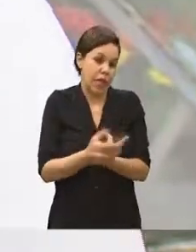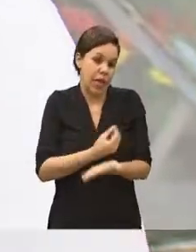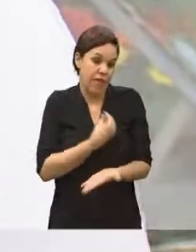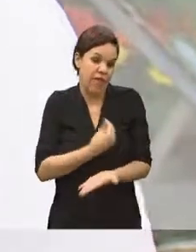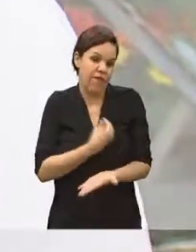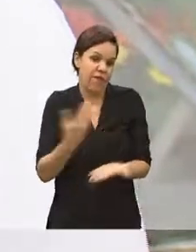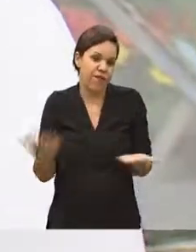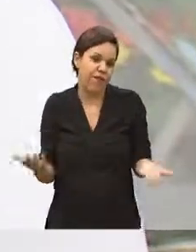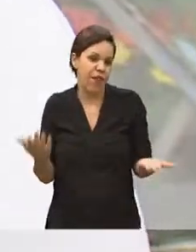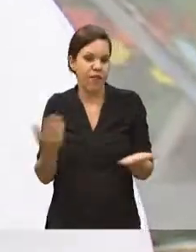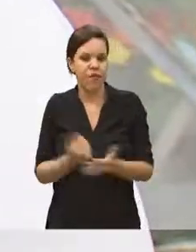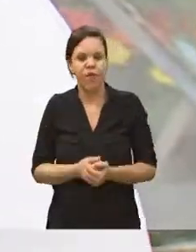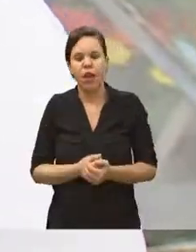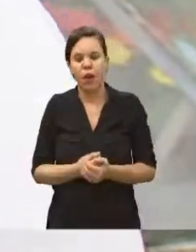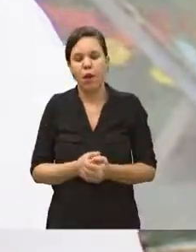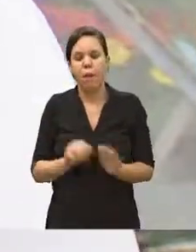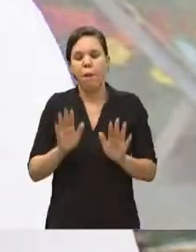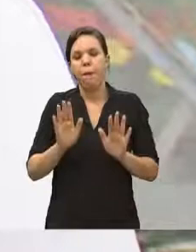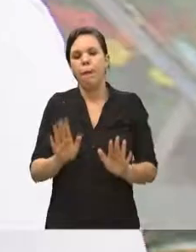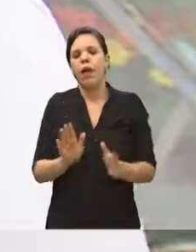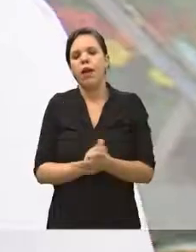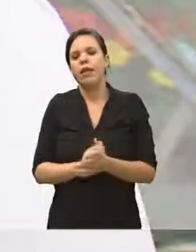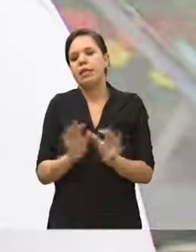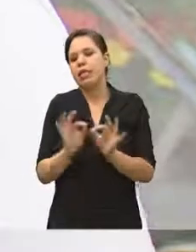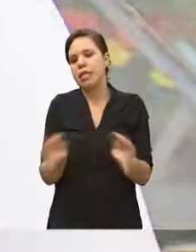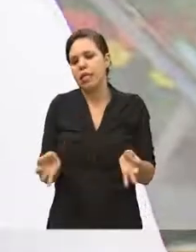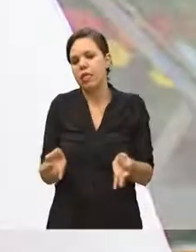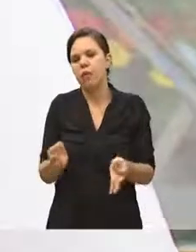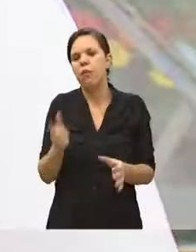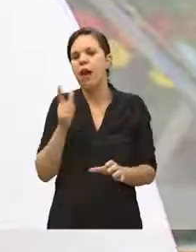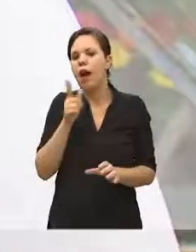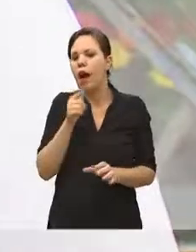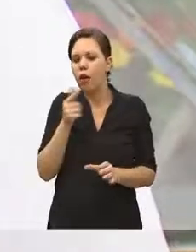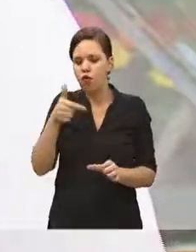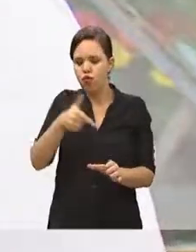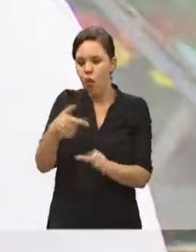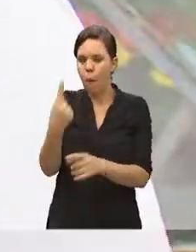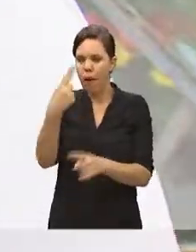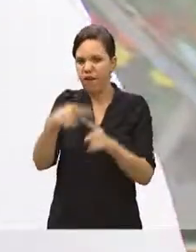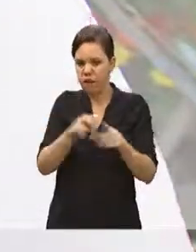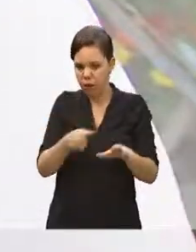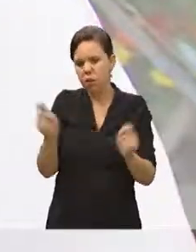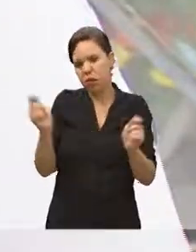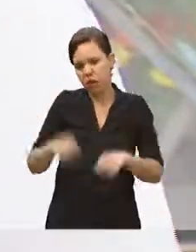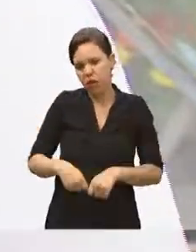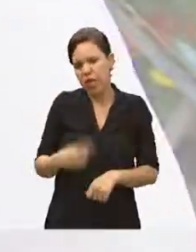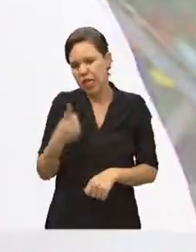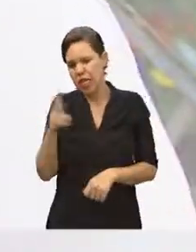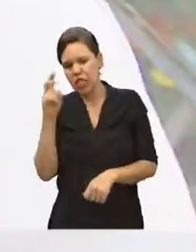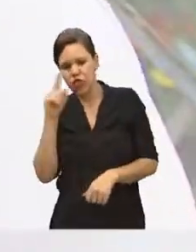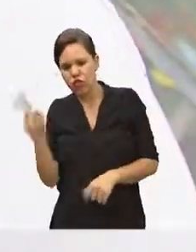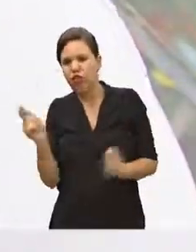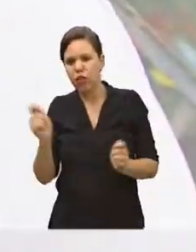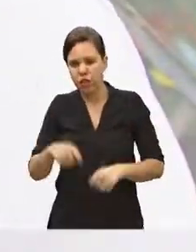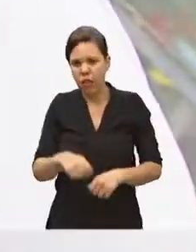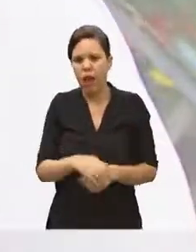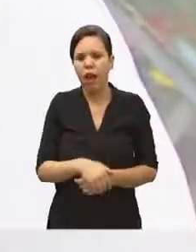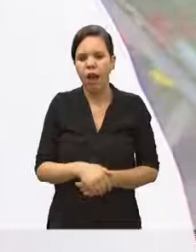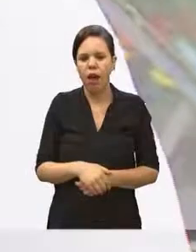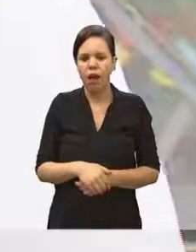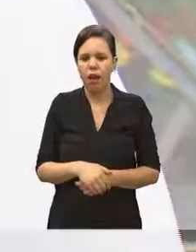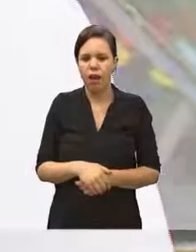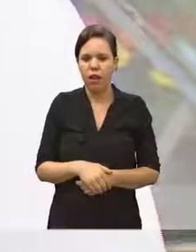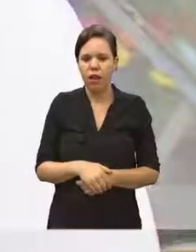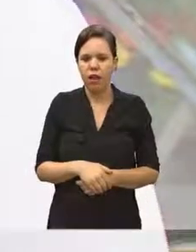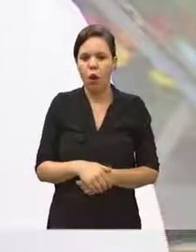né? Então, basicamente, para regar uma vez por semana, às vezes de 15 em 15 dias. Então,